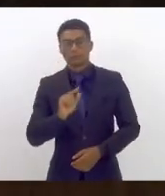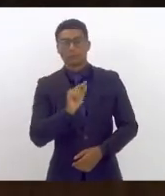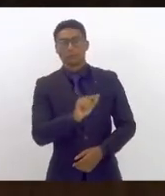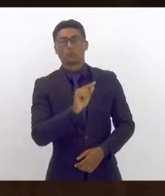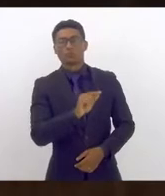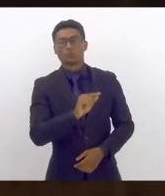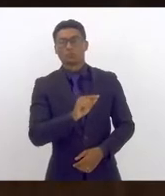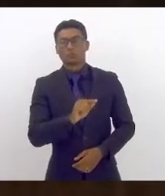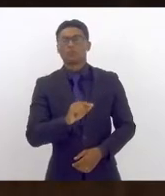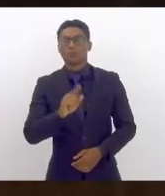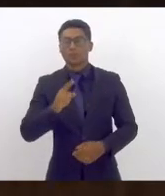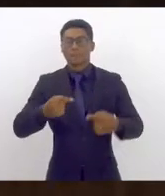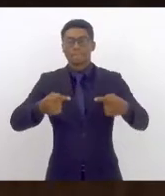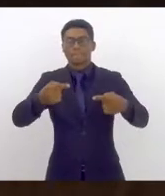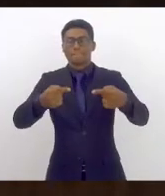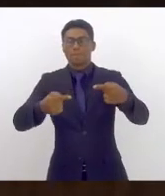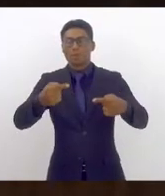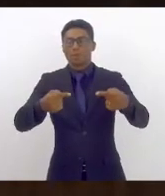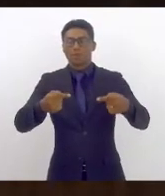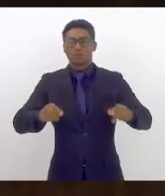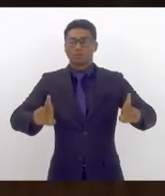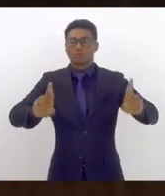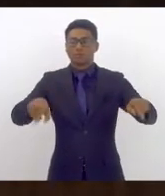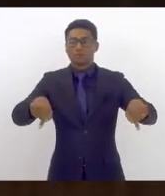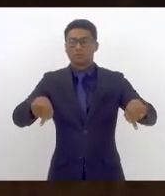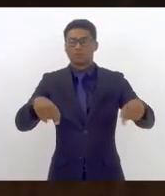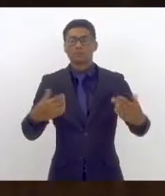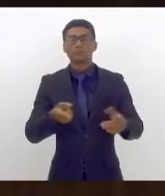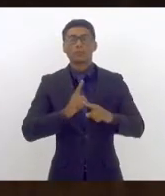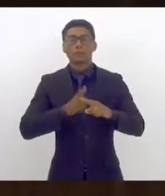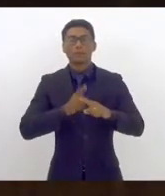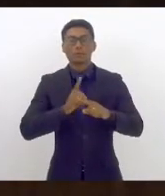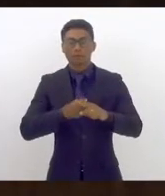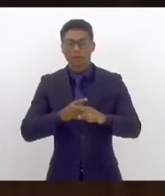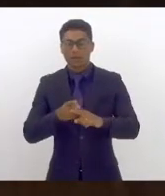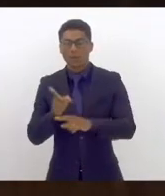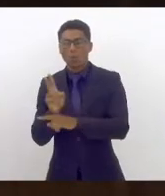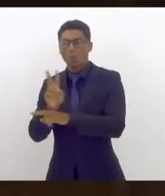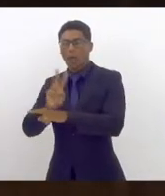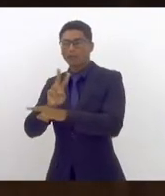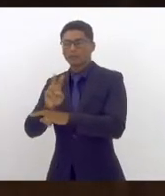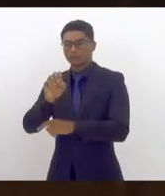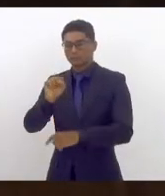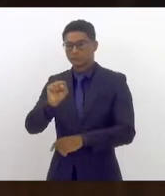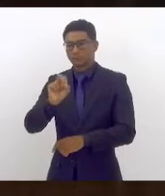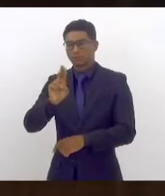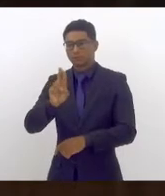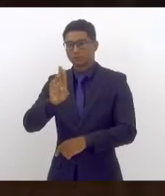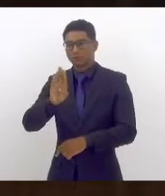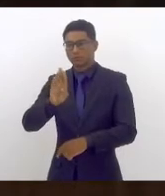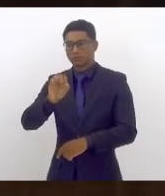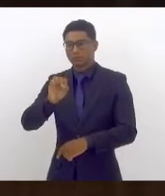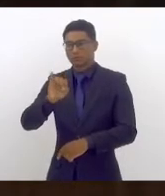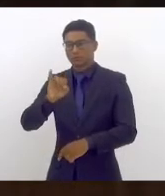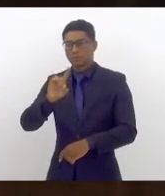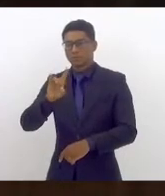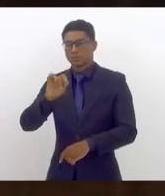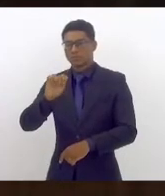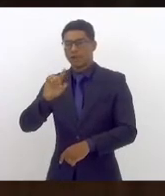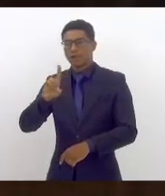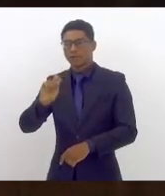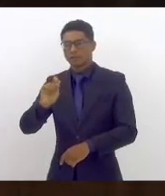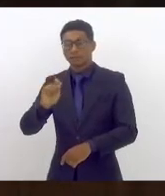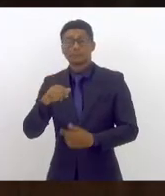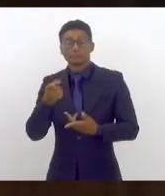a diferença das políticas né a guarda subsidiada ela é possibilita a família extensa